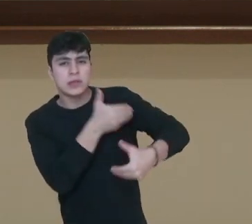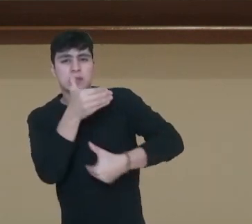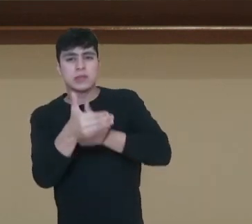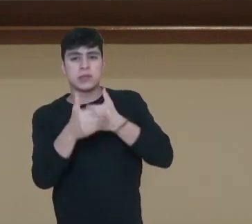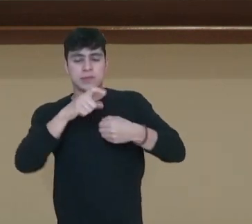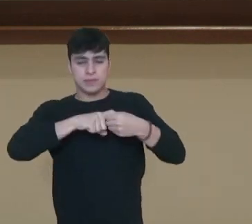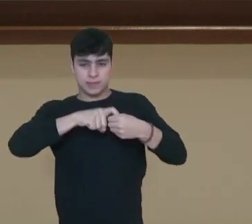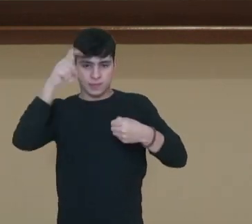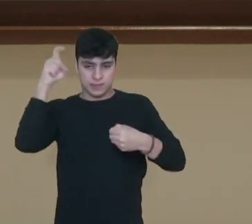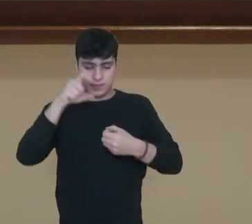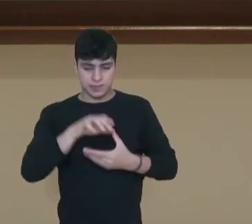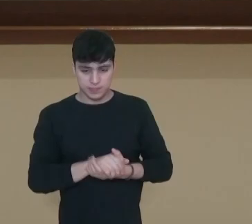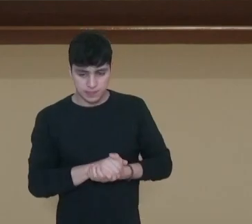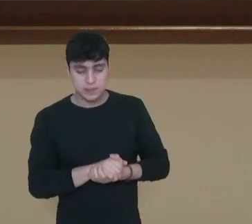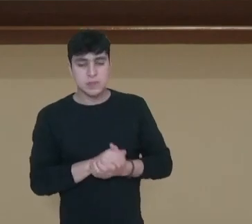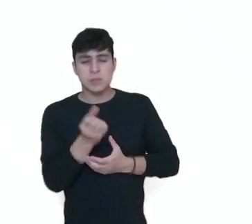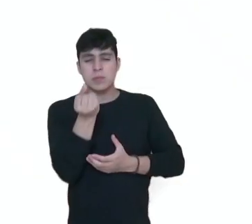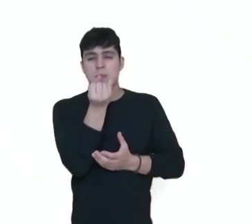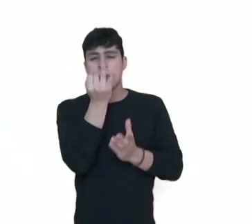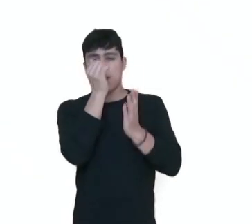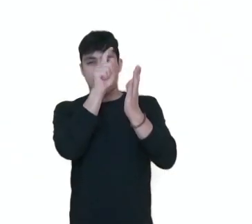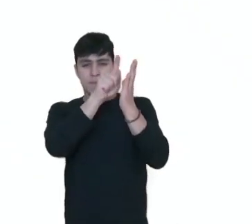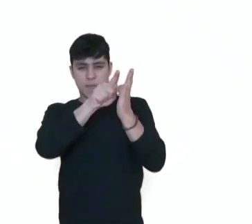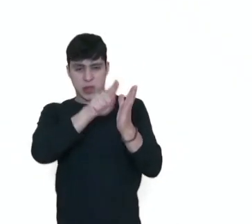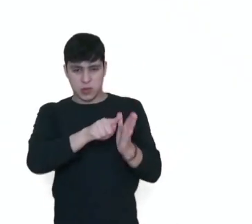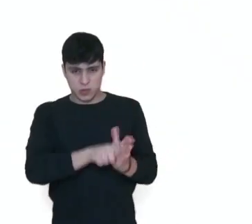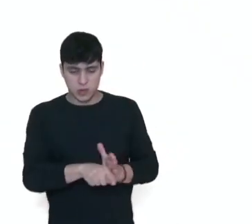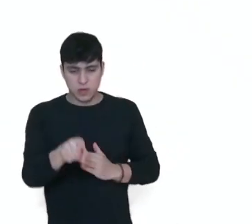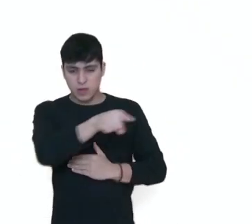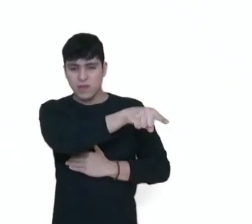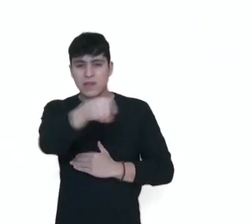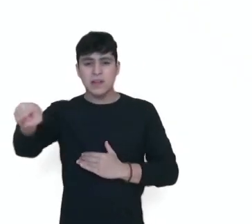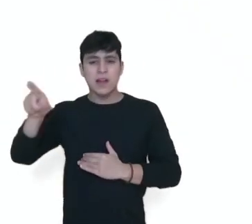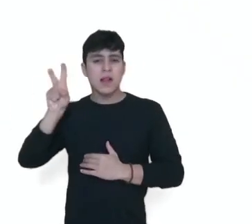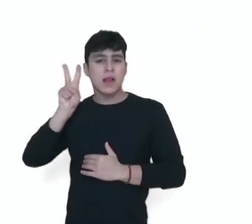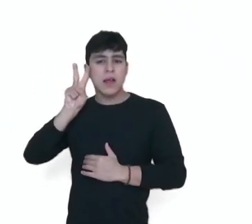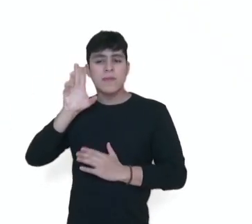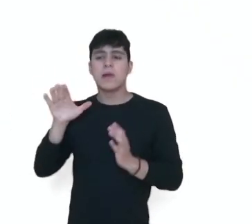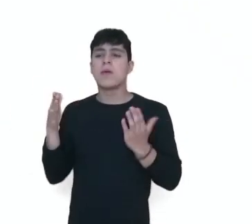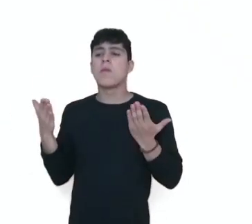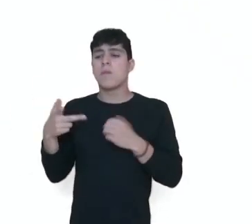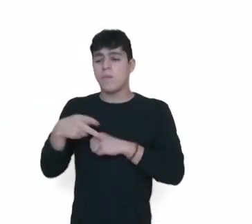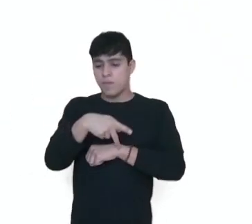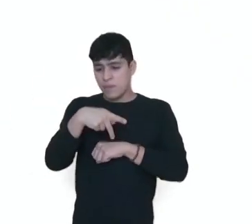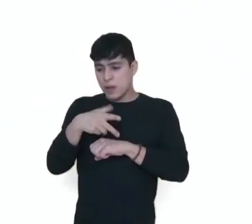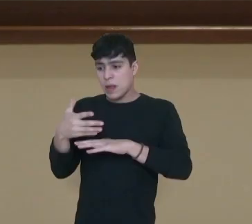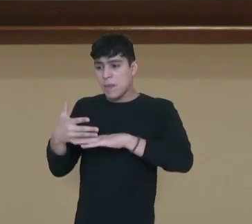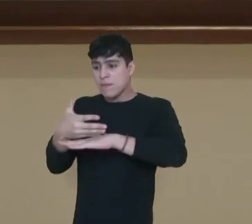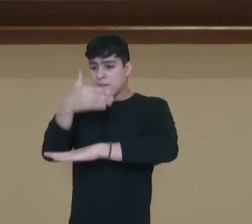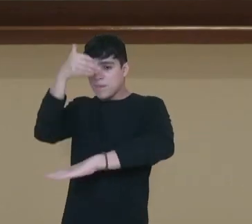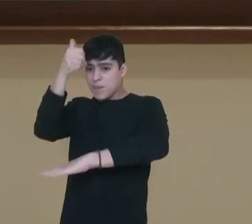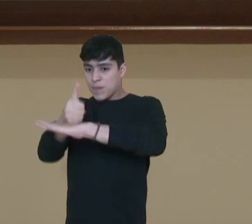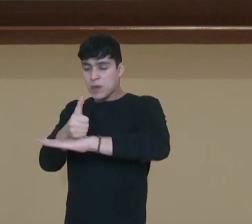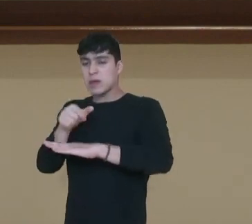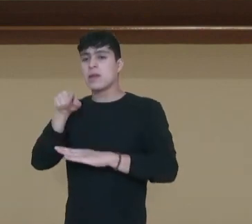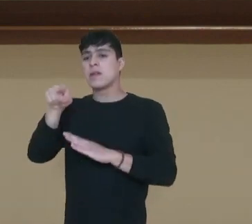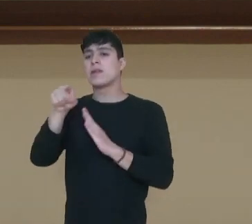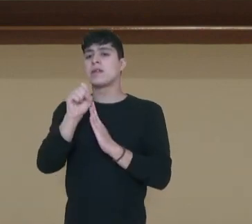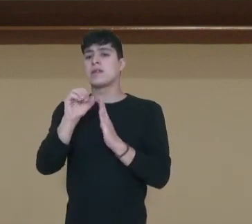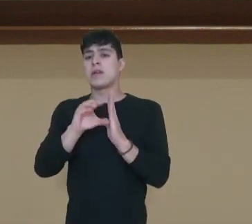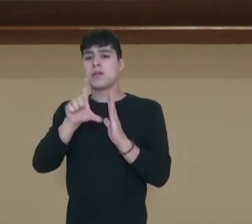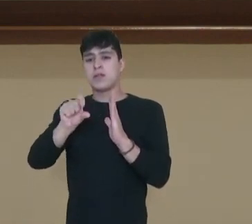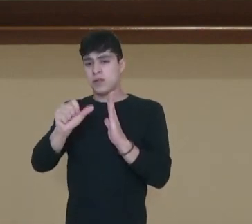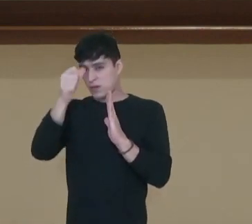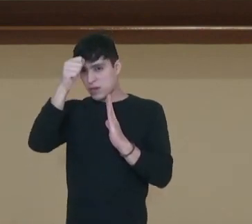Índia. Bom, algumas perguntas. Você lembra qual foi o país que dominou a Índia no século XIX? E